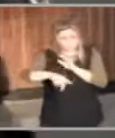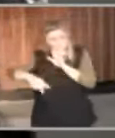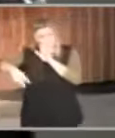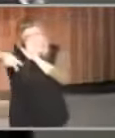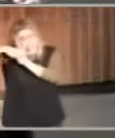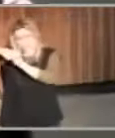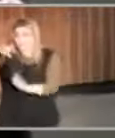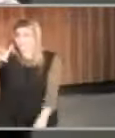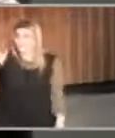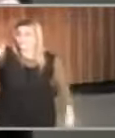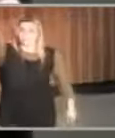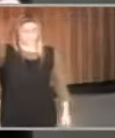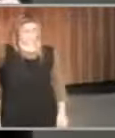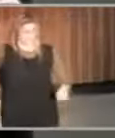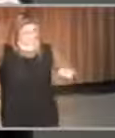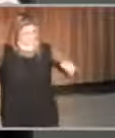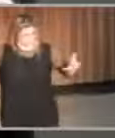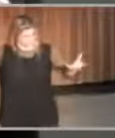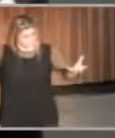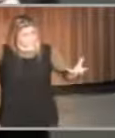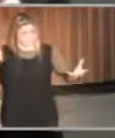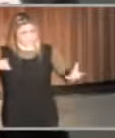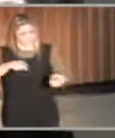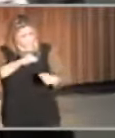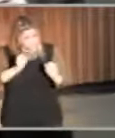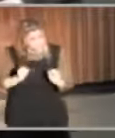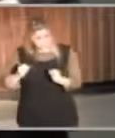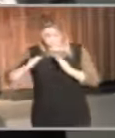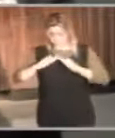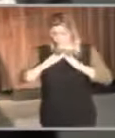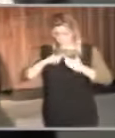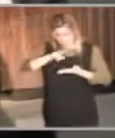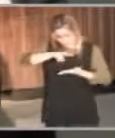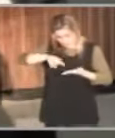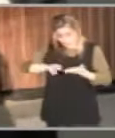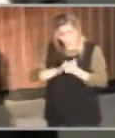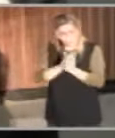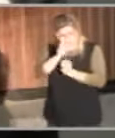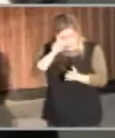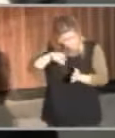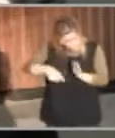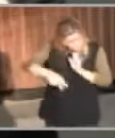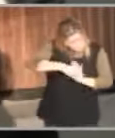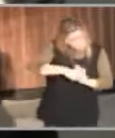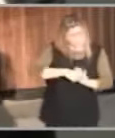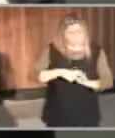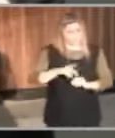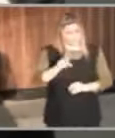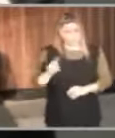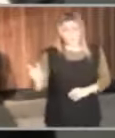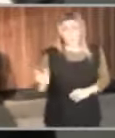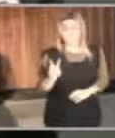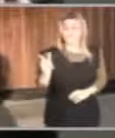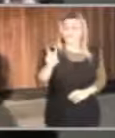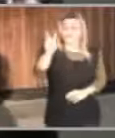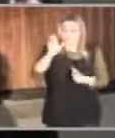pertence a Deus leia a bíblia você vai ver que isso é um valor é um valor das